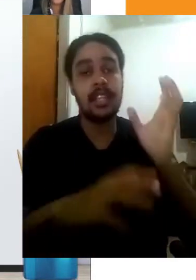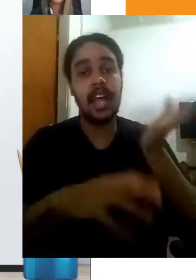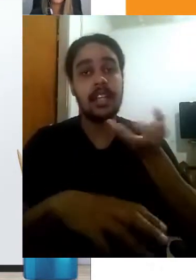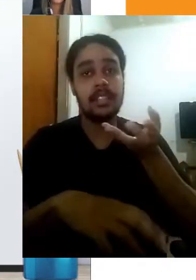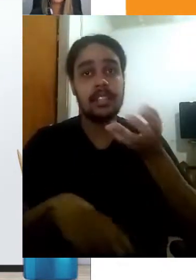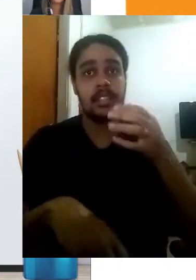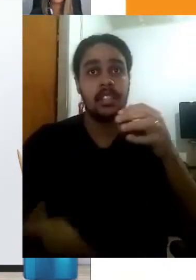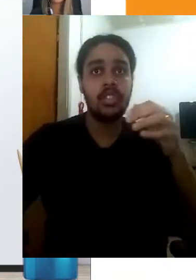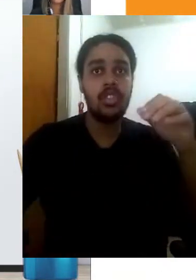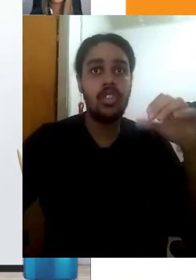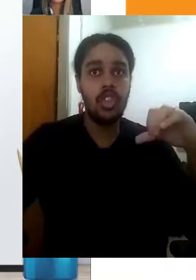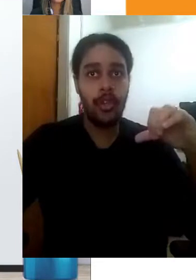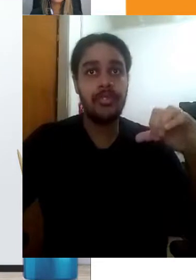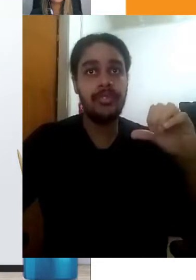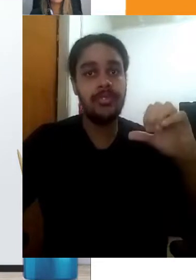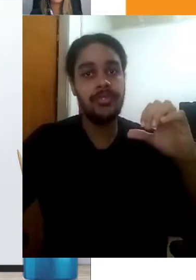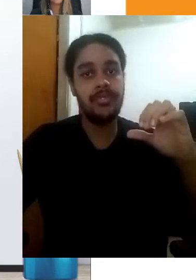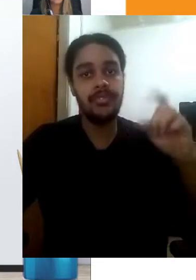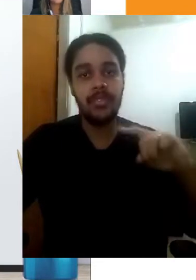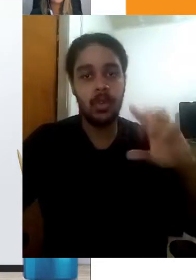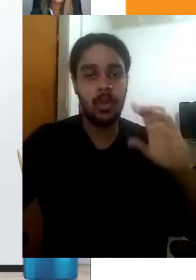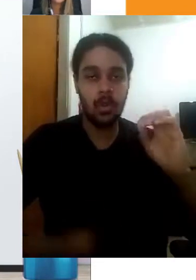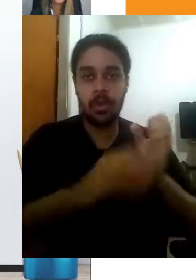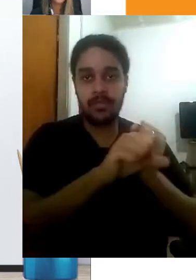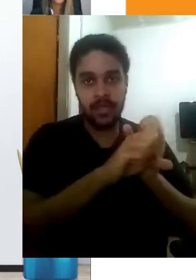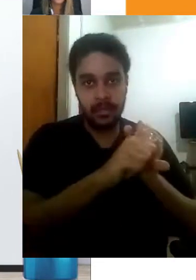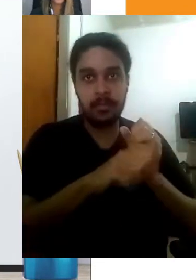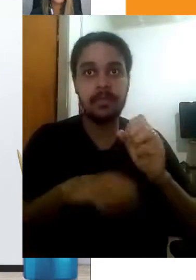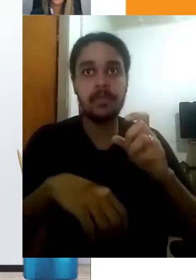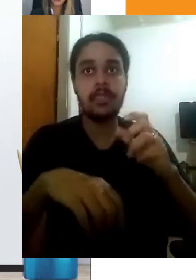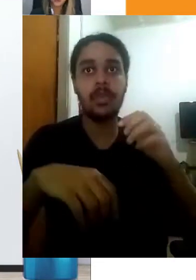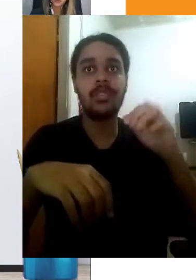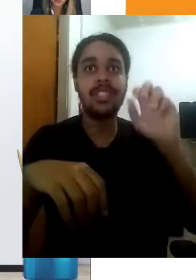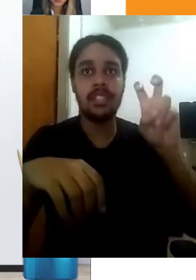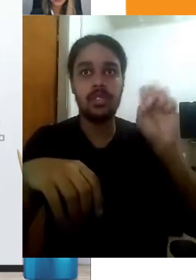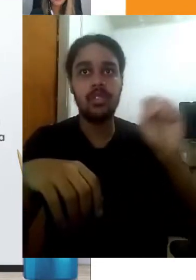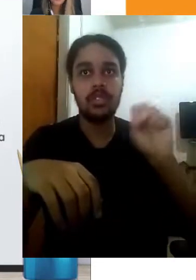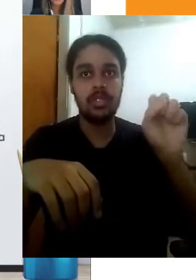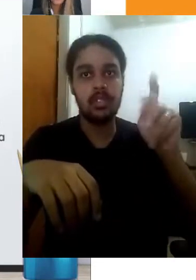9,8. Teremos que a força-peso na Terra vale 588 newtons.